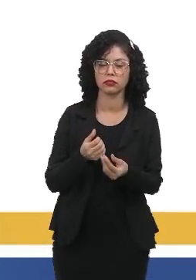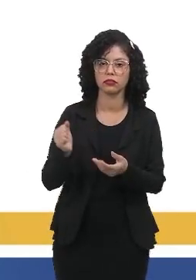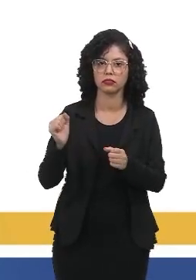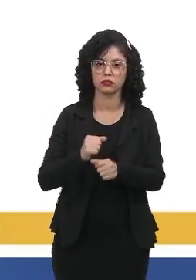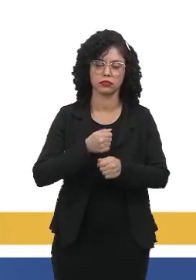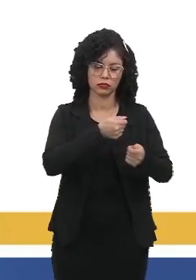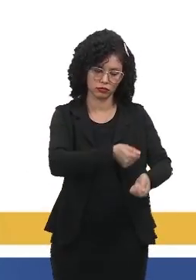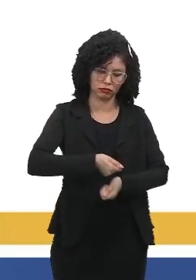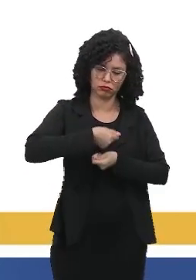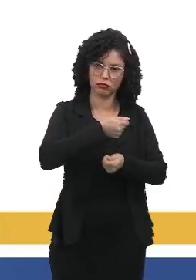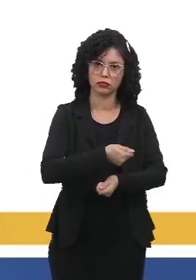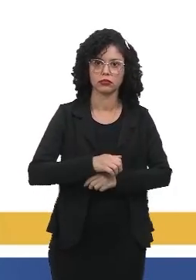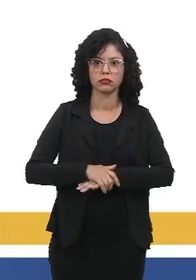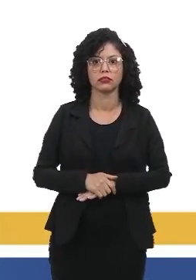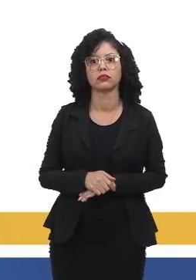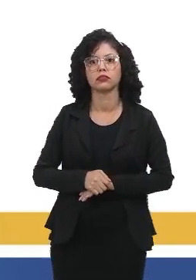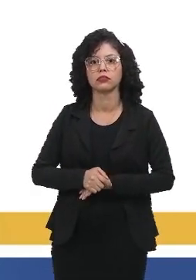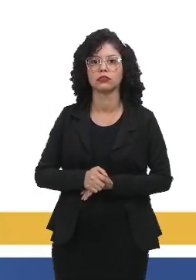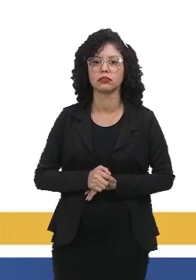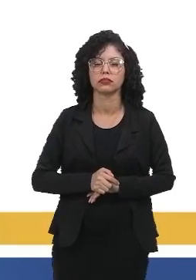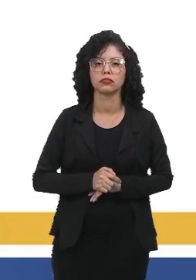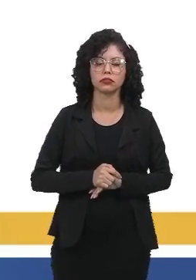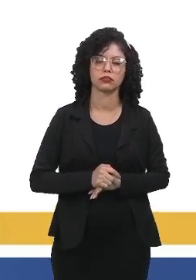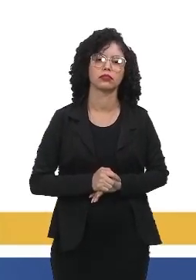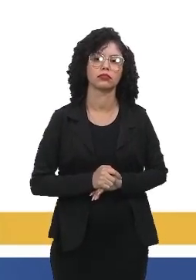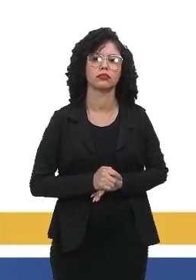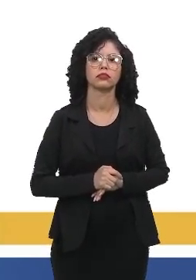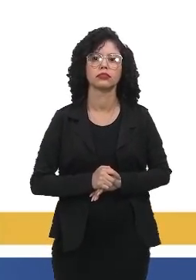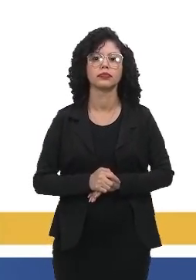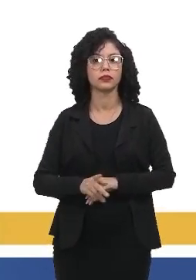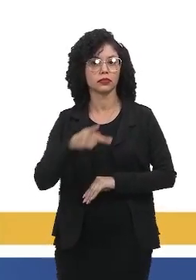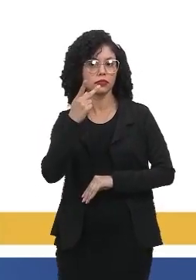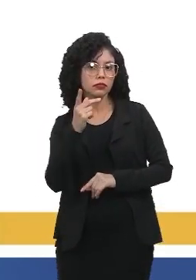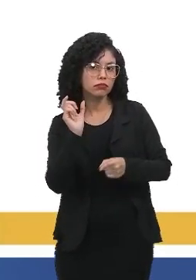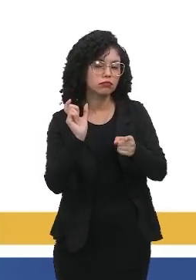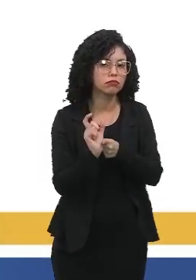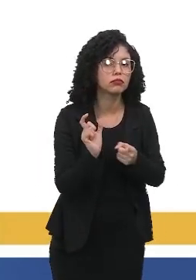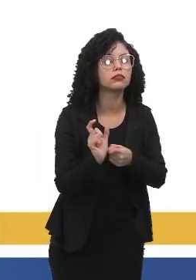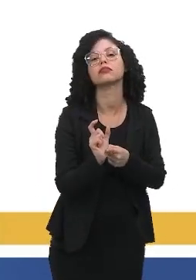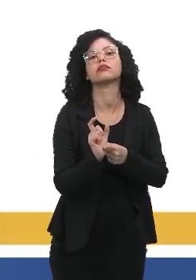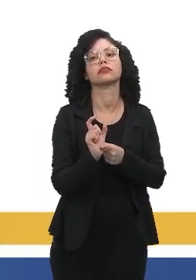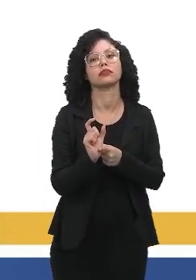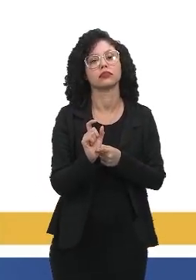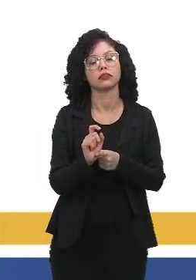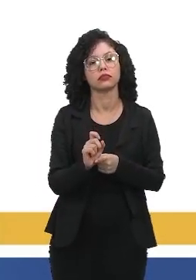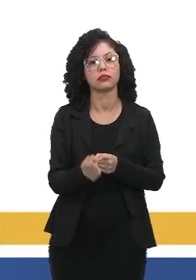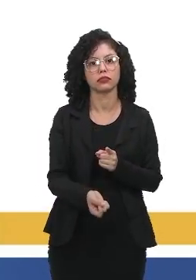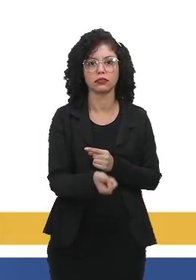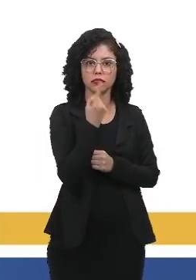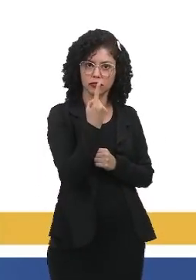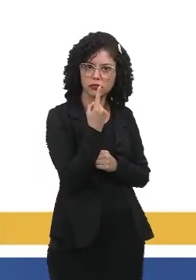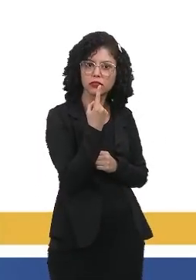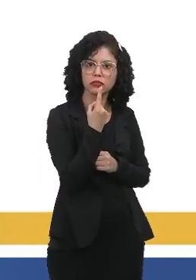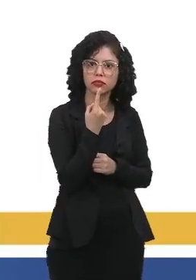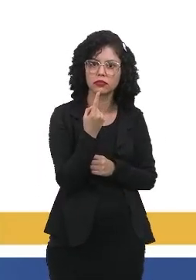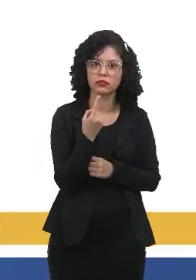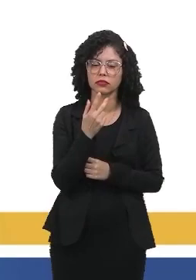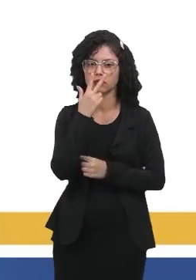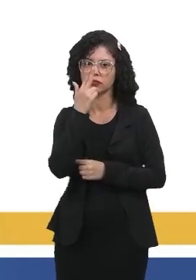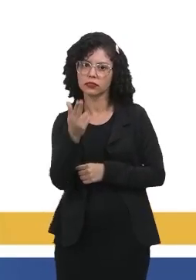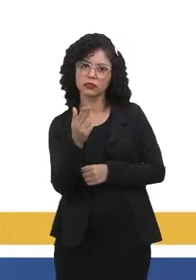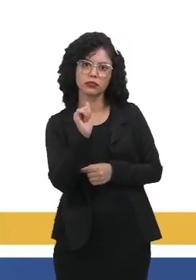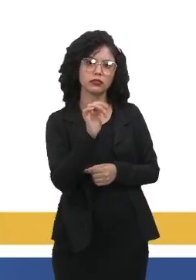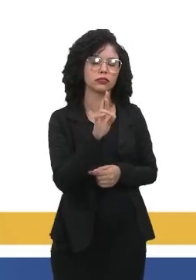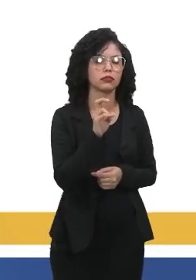lavor né Ela diz que essa palavra que ela soltou né É se assemelha a um